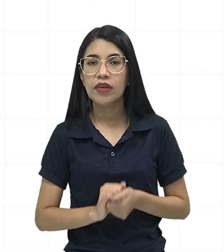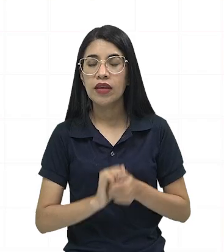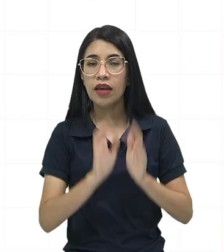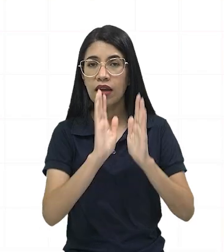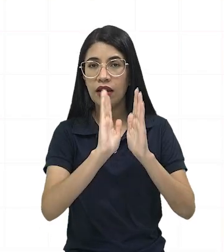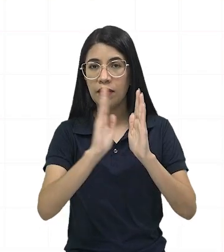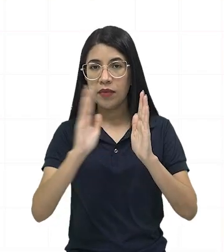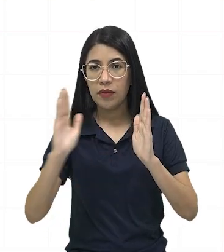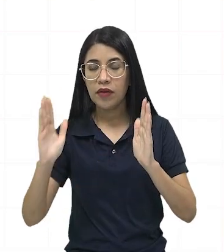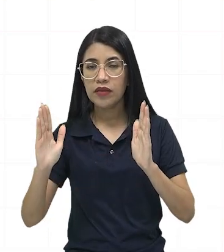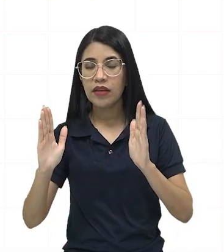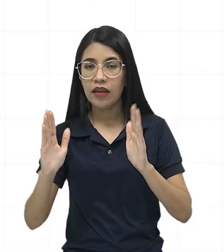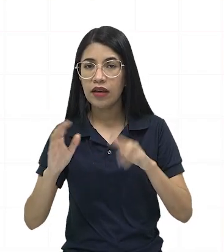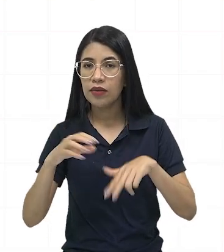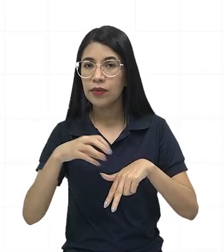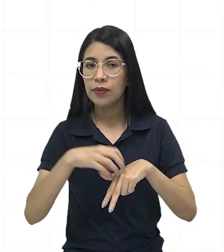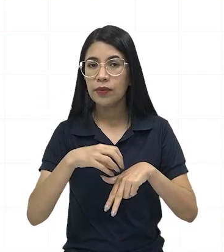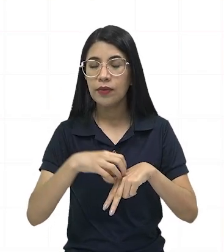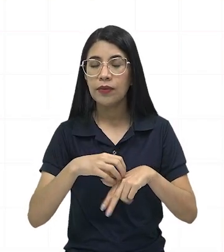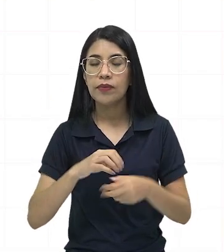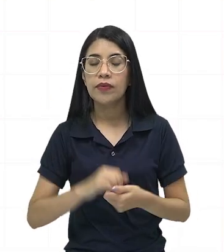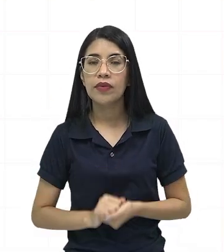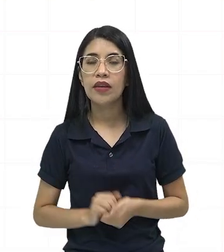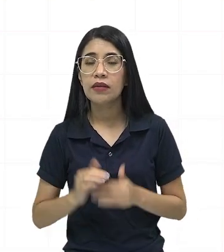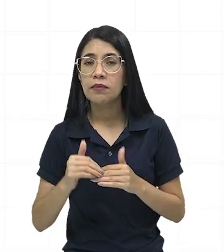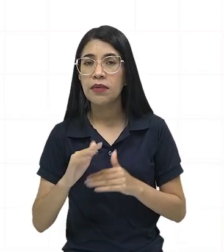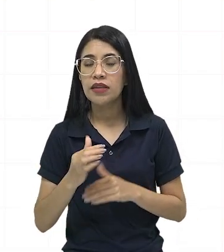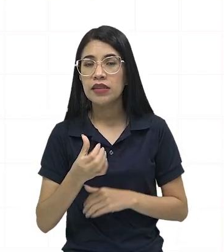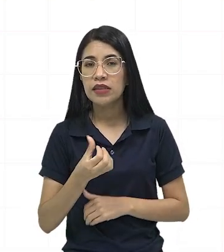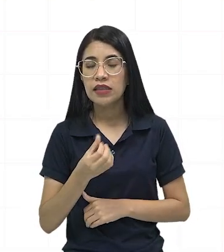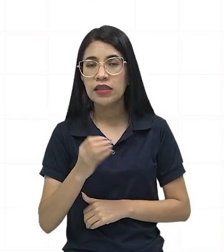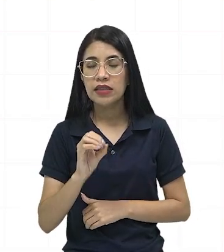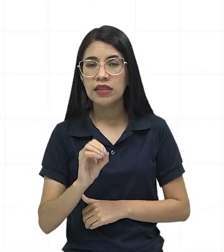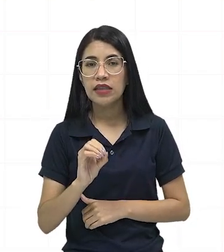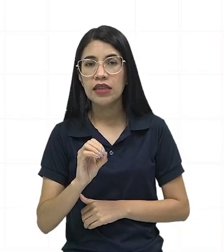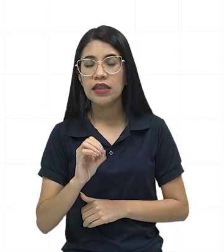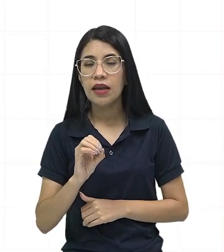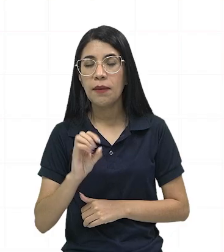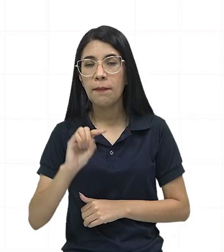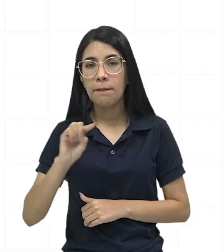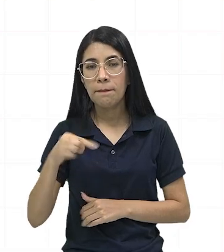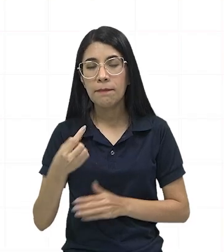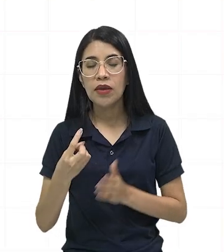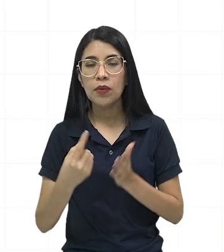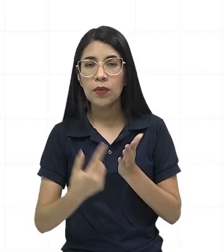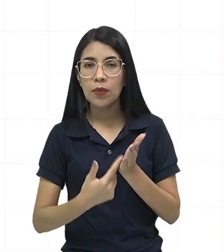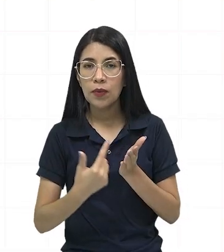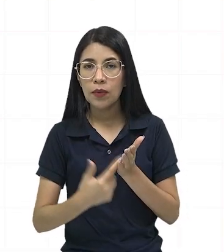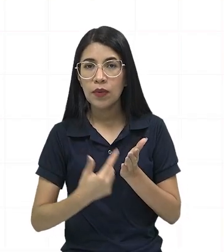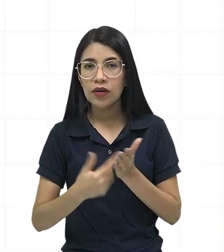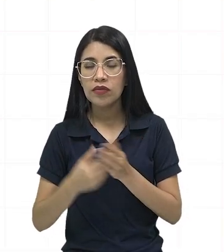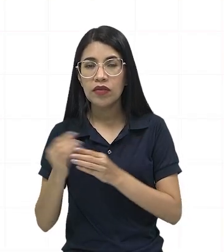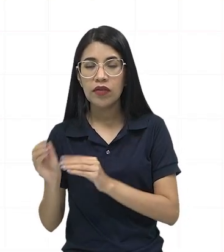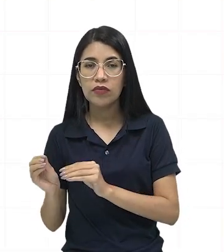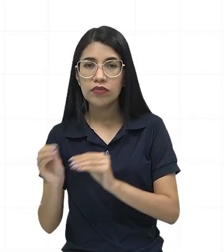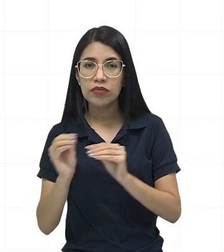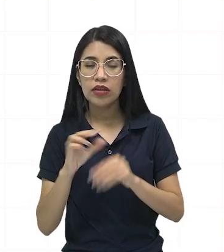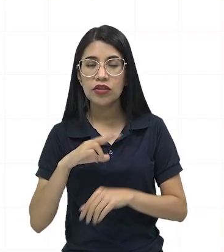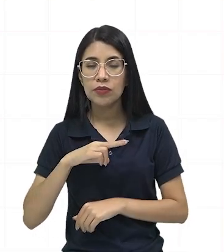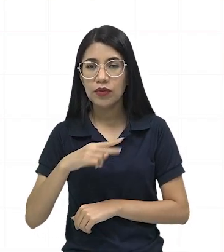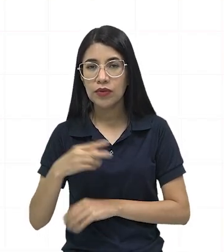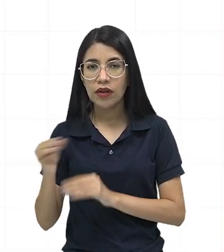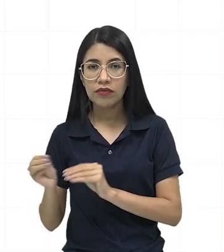Biblioteca Real. Temos aí cerca de 60.000 obras que vão ser trazidas por Dom João,